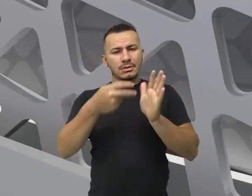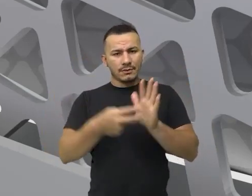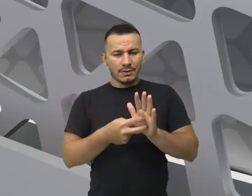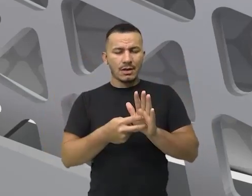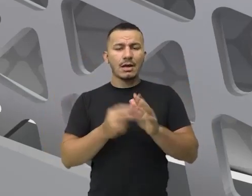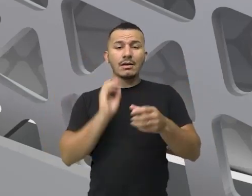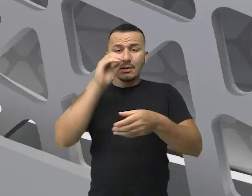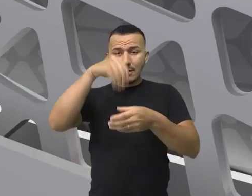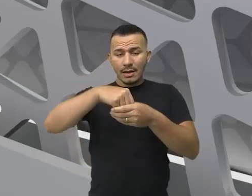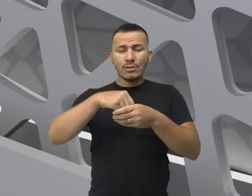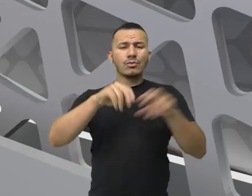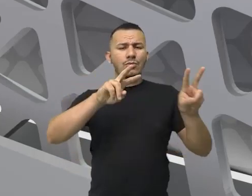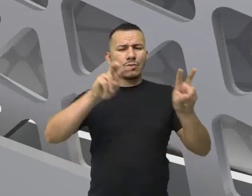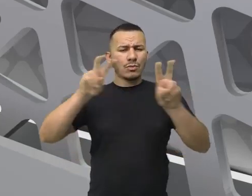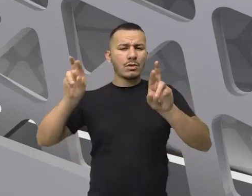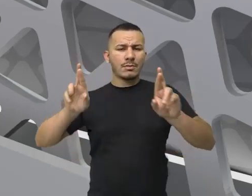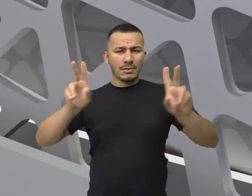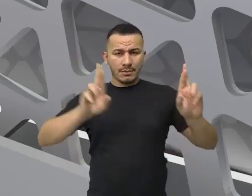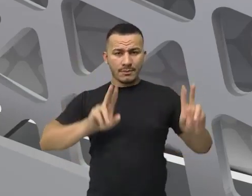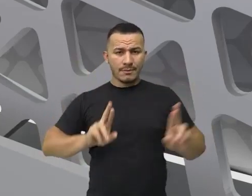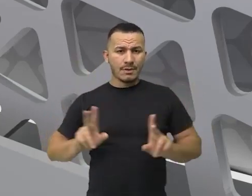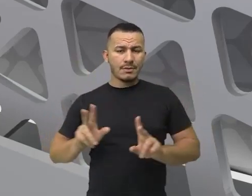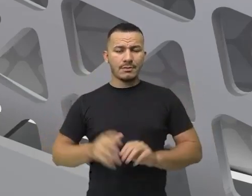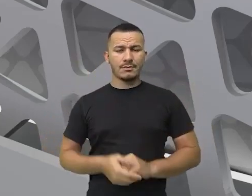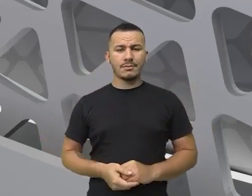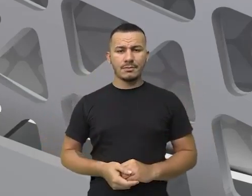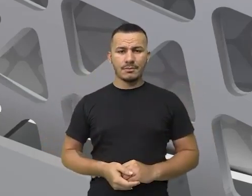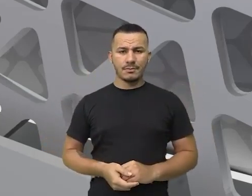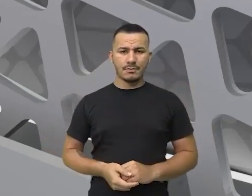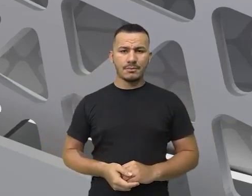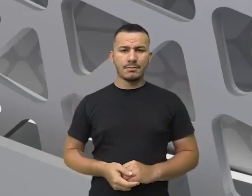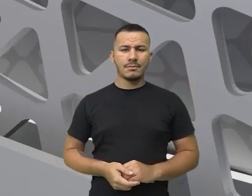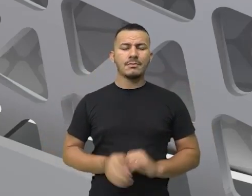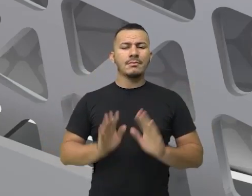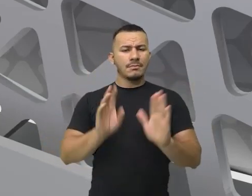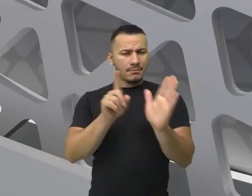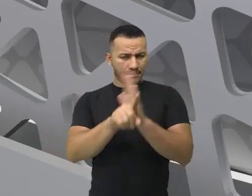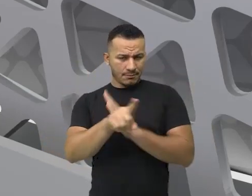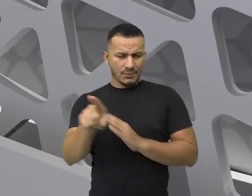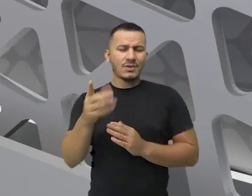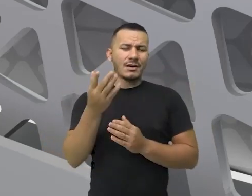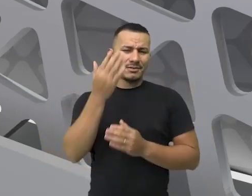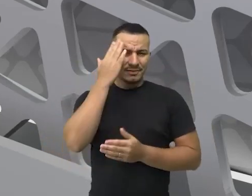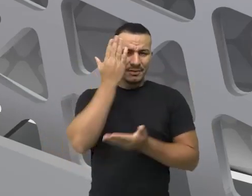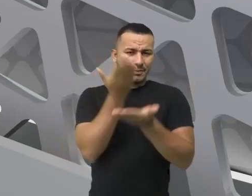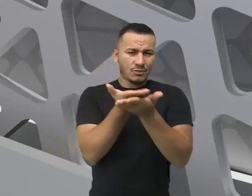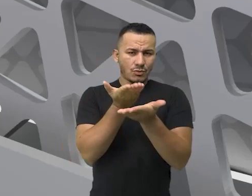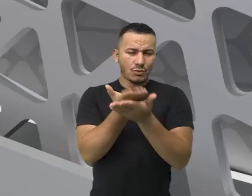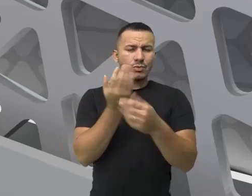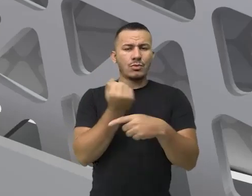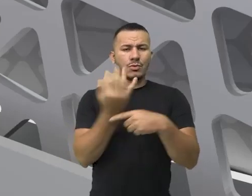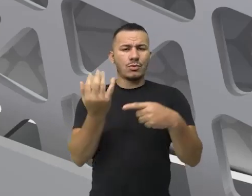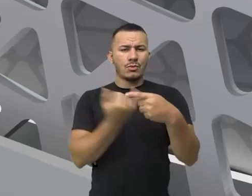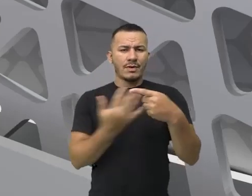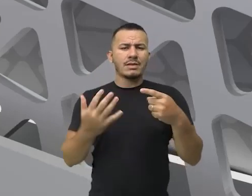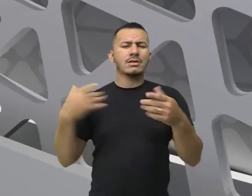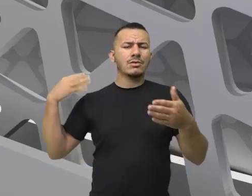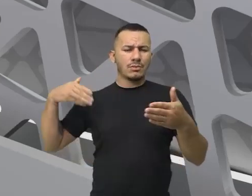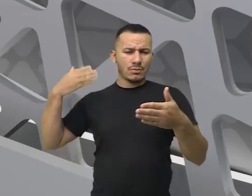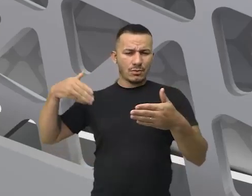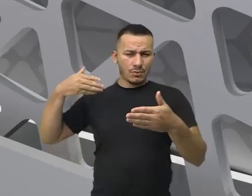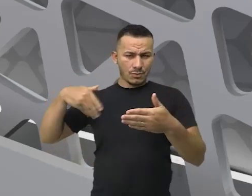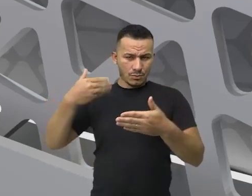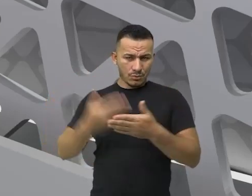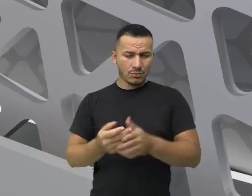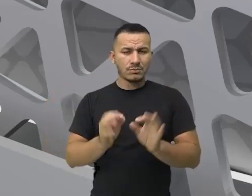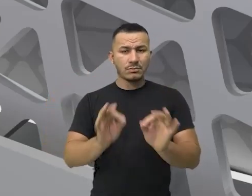nesses contextos, tá bom? E aí, pessoal, vale lembrar uma coisa, vocês já estudaram fração, né, ao longo da vida acadêmica de vocês,